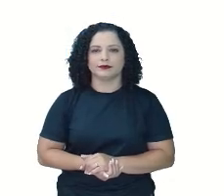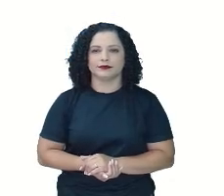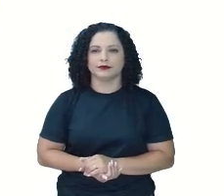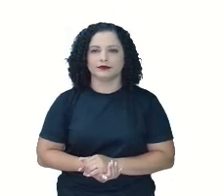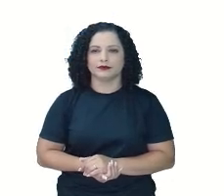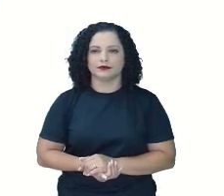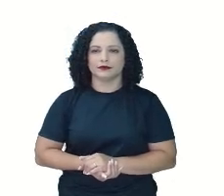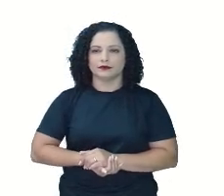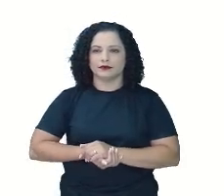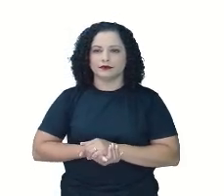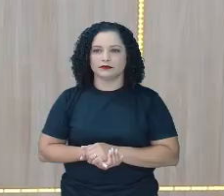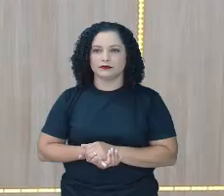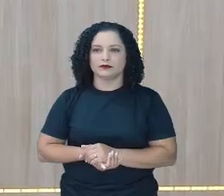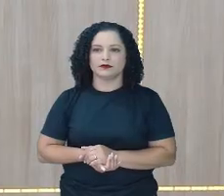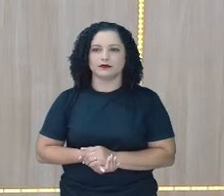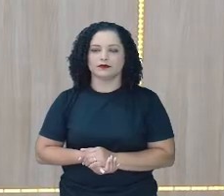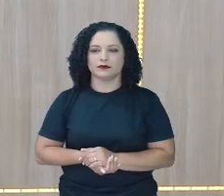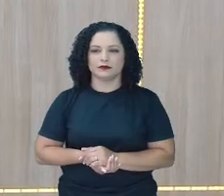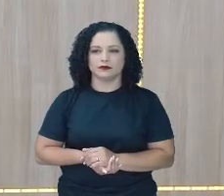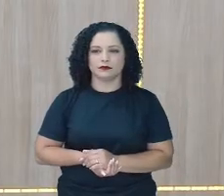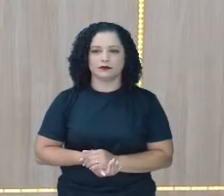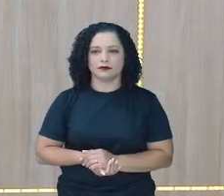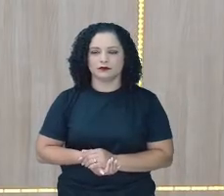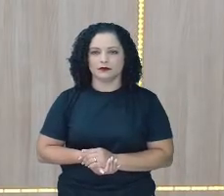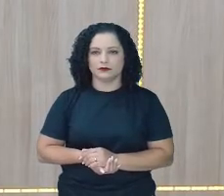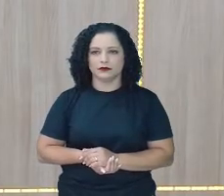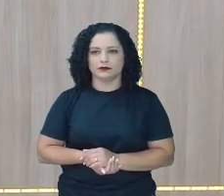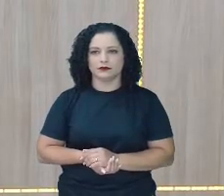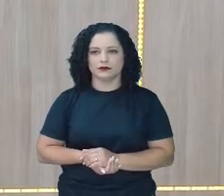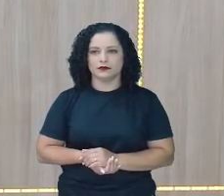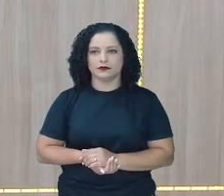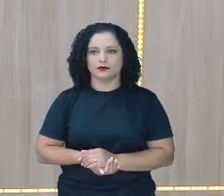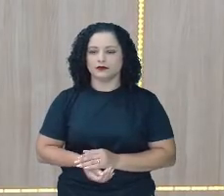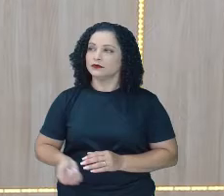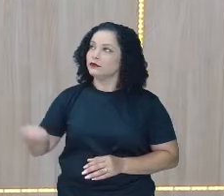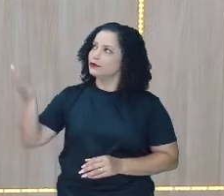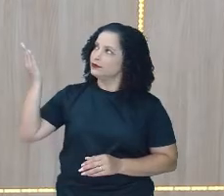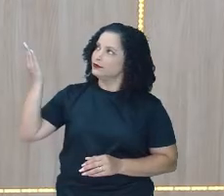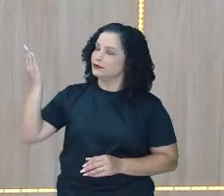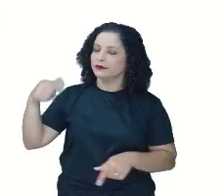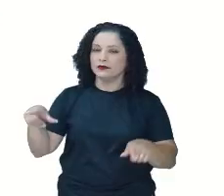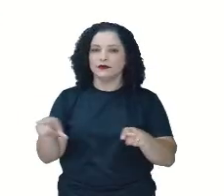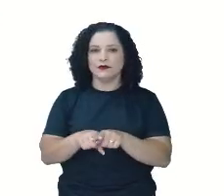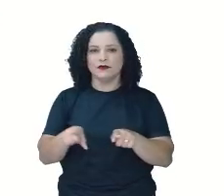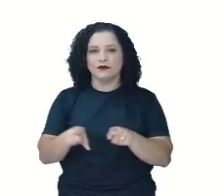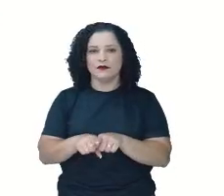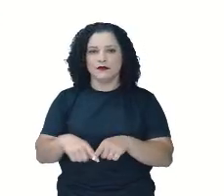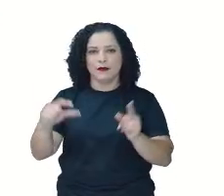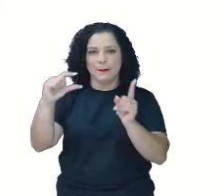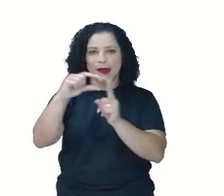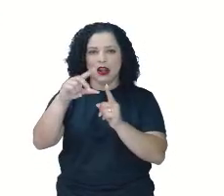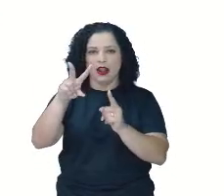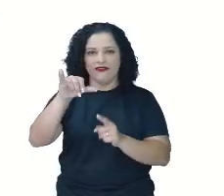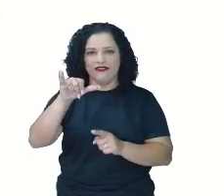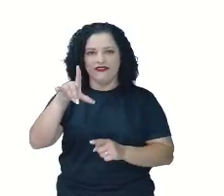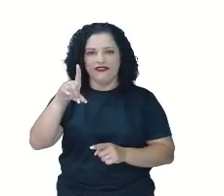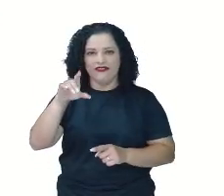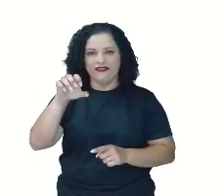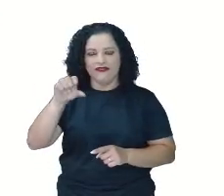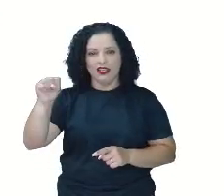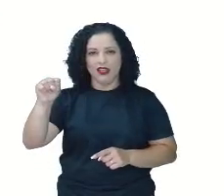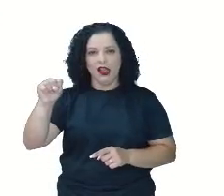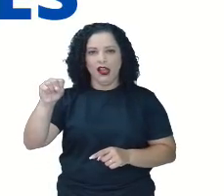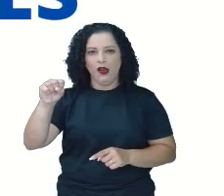Boa, boa. Então vamos lá mais uma vez. O mesmo caso para video e potato. Observem que video terminou com duas vogais no